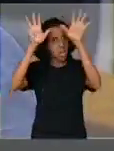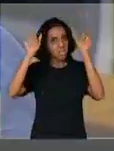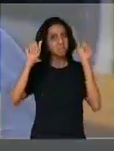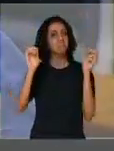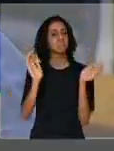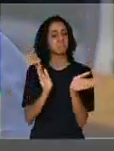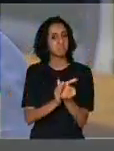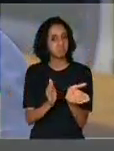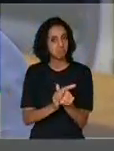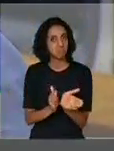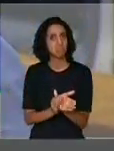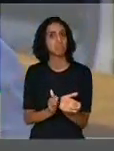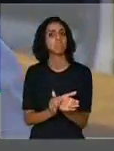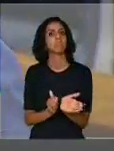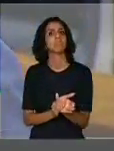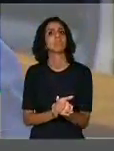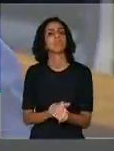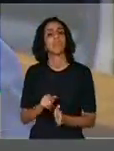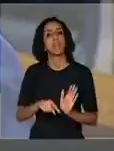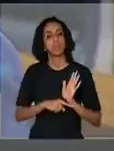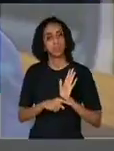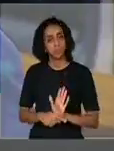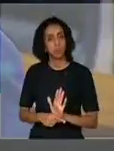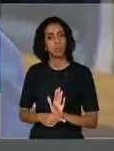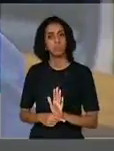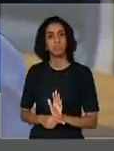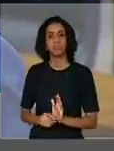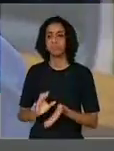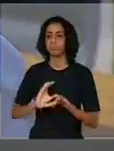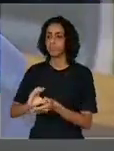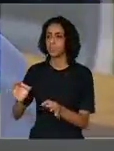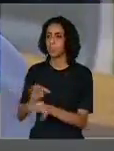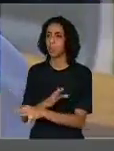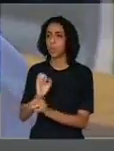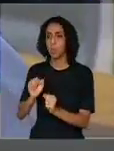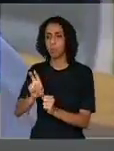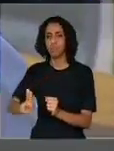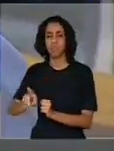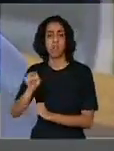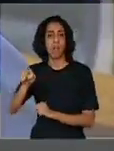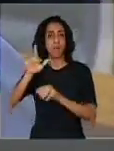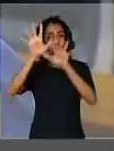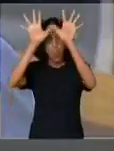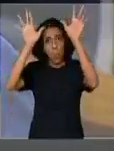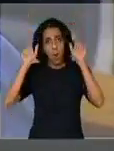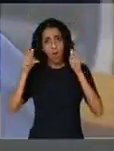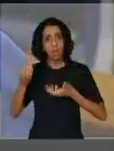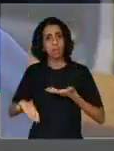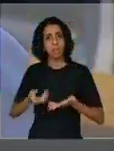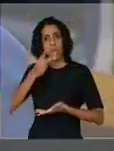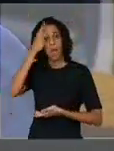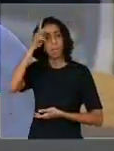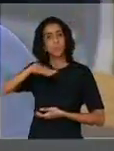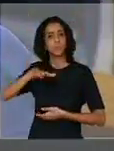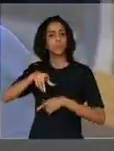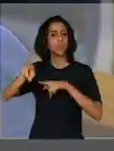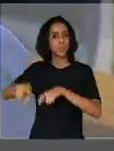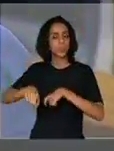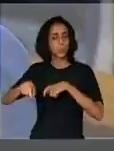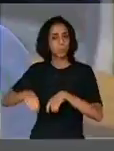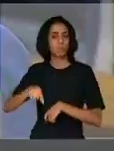desse recurso, que está à disposição do governo do estado do Acre para atender os produtores rurais, os pequenos produtores que moram nos